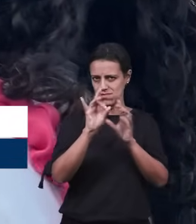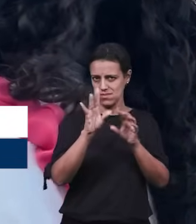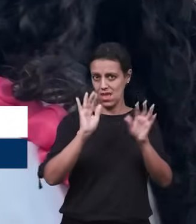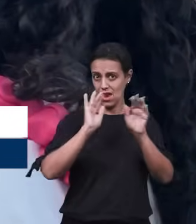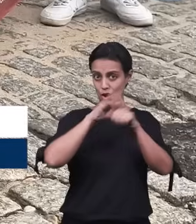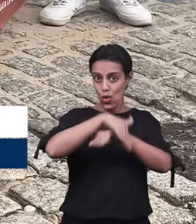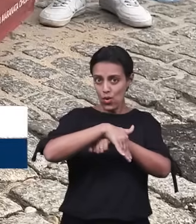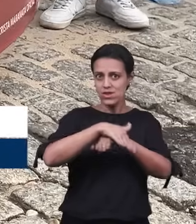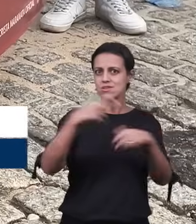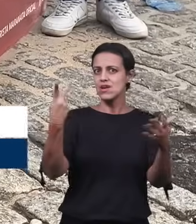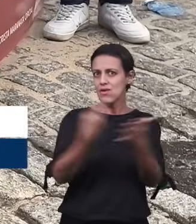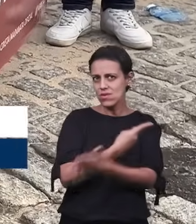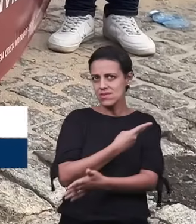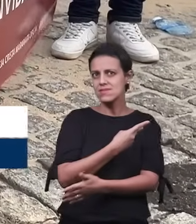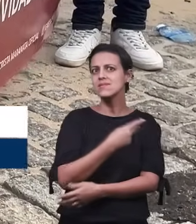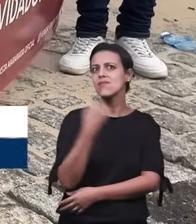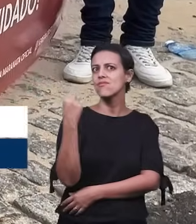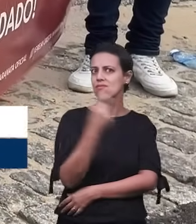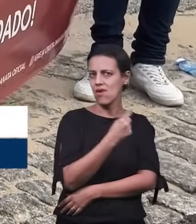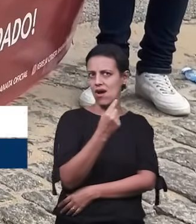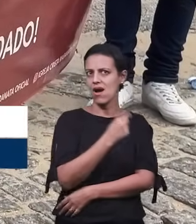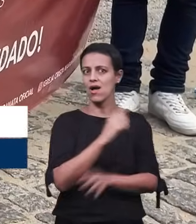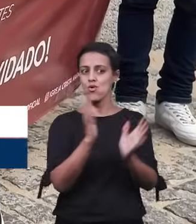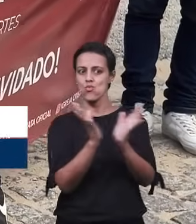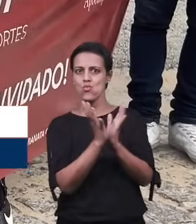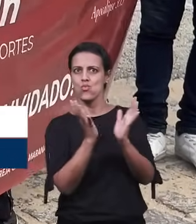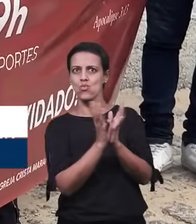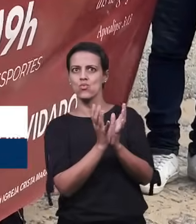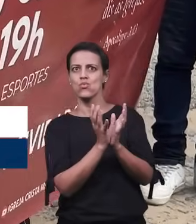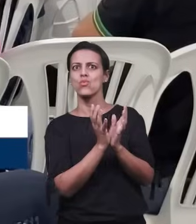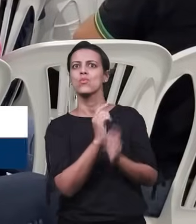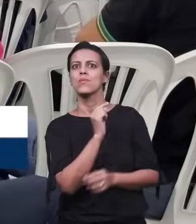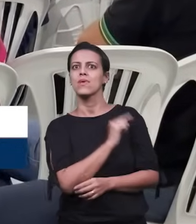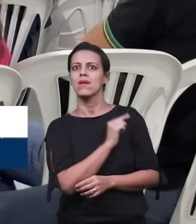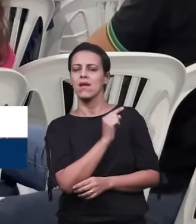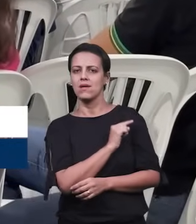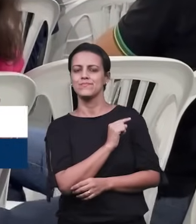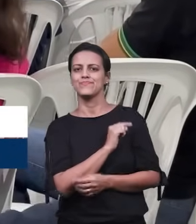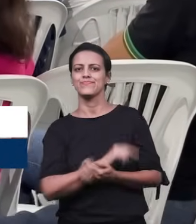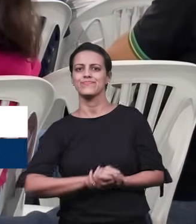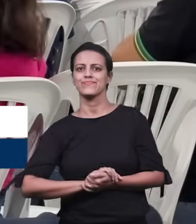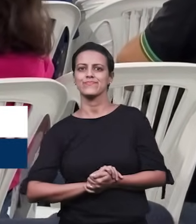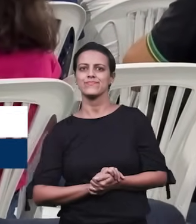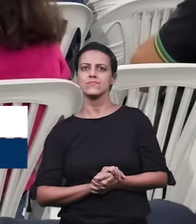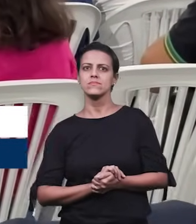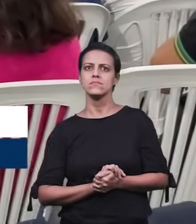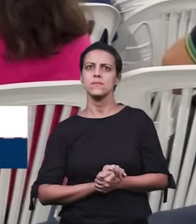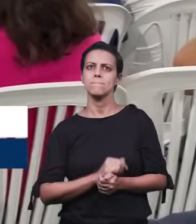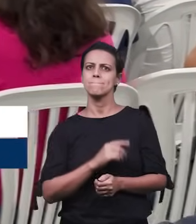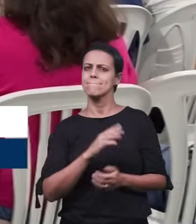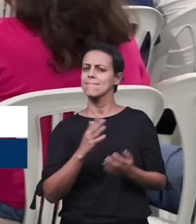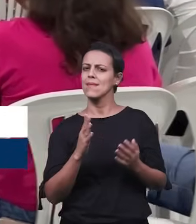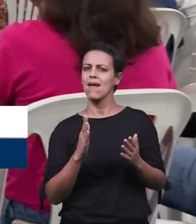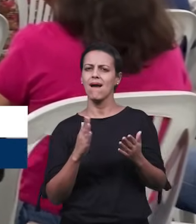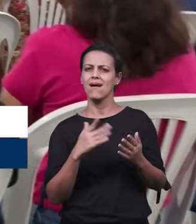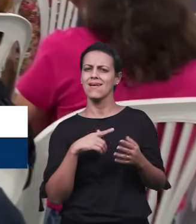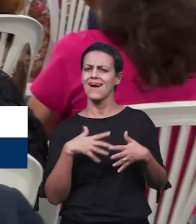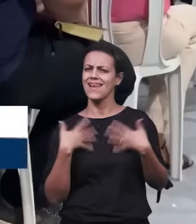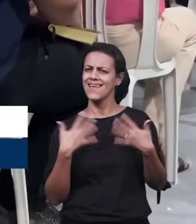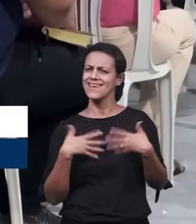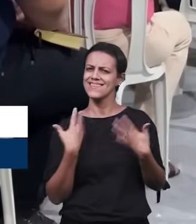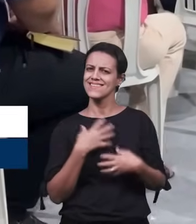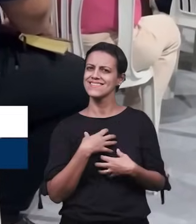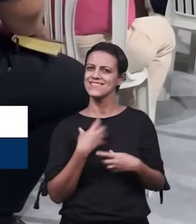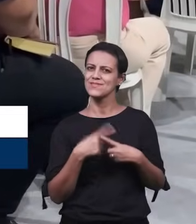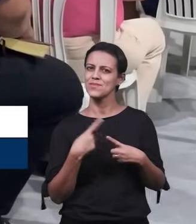Associação de Subtenentes e Sargentos Caicó. A igreja se alegrou com os resultados do trabalho evangelístico, pois muitos que receberam assistência dos irmãos